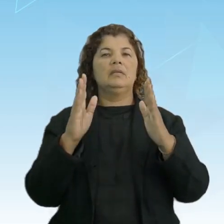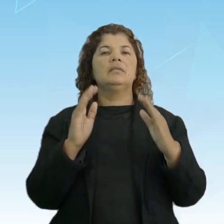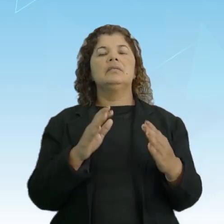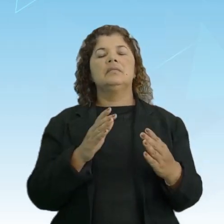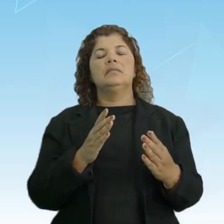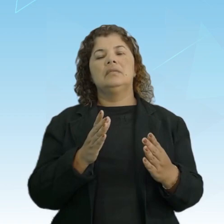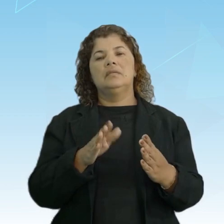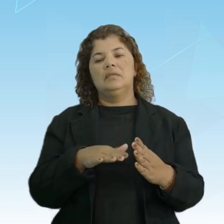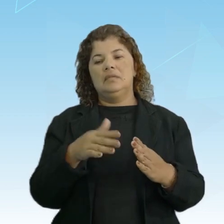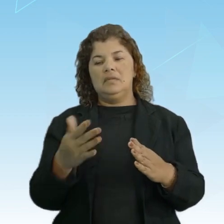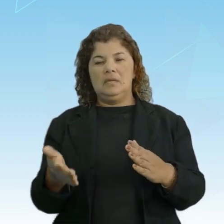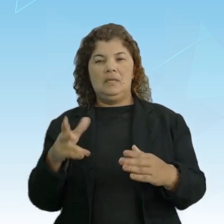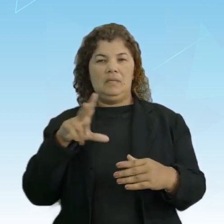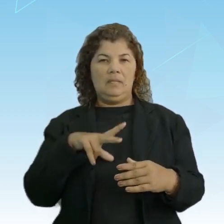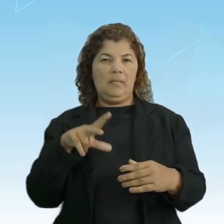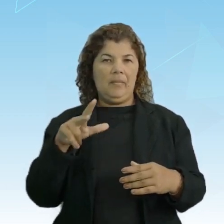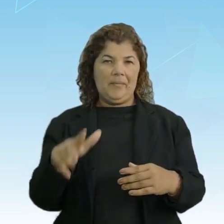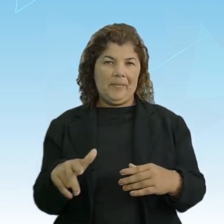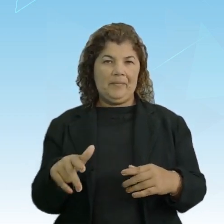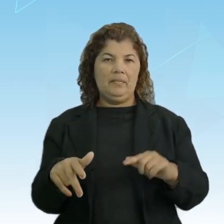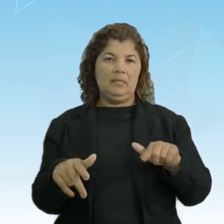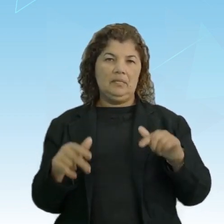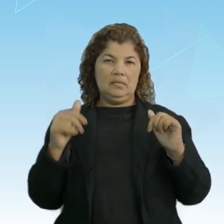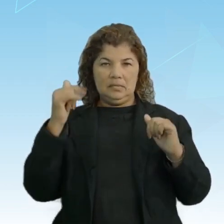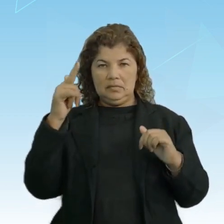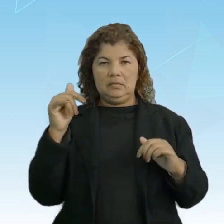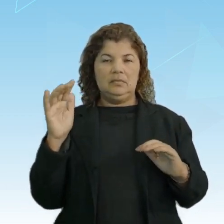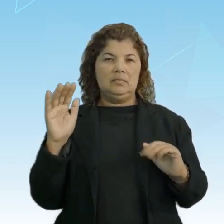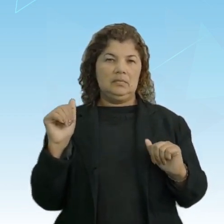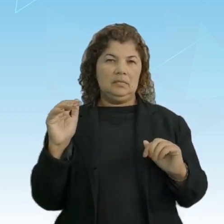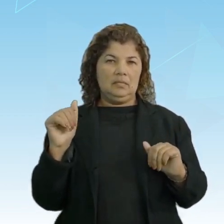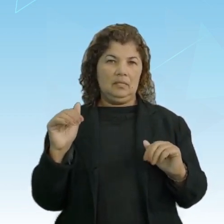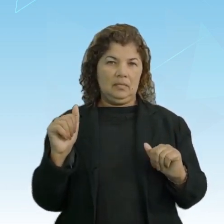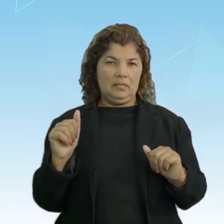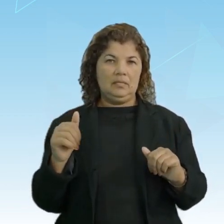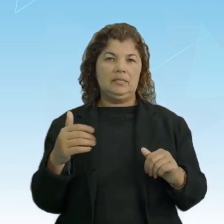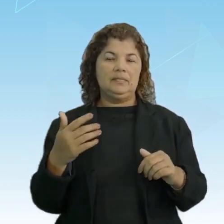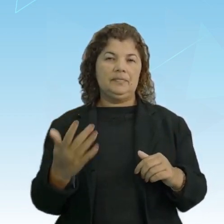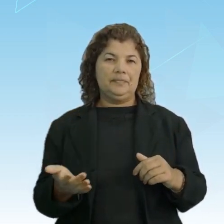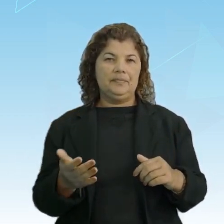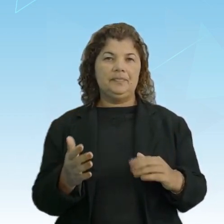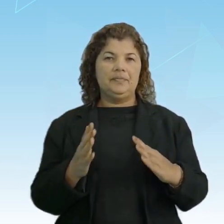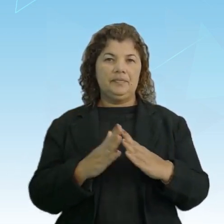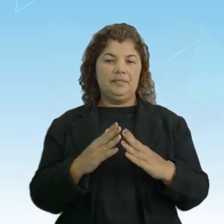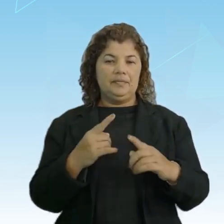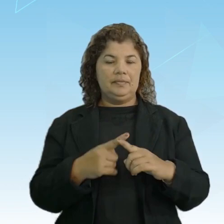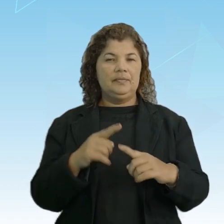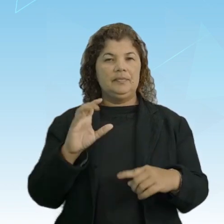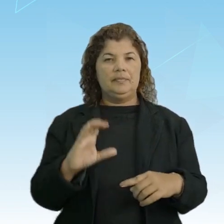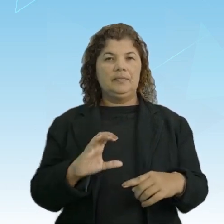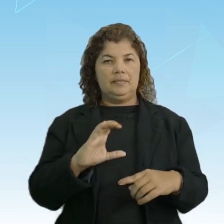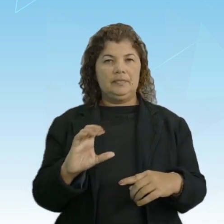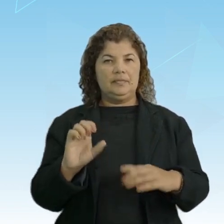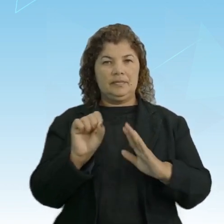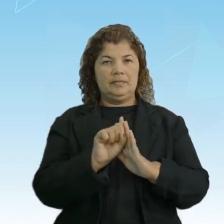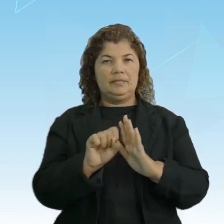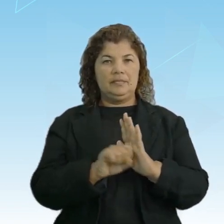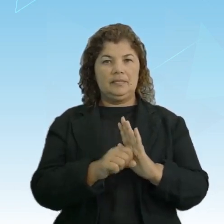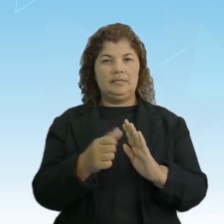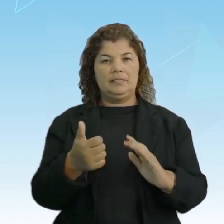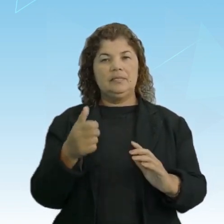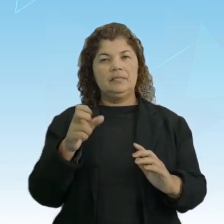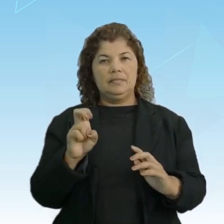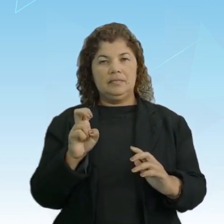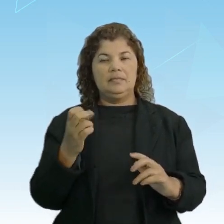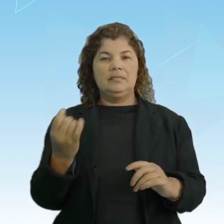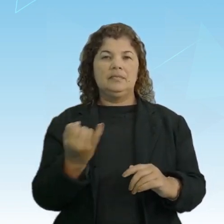entre quem? Portugal e Espanha. Então, a volta da Igreja Católica durante o século XV era extremamente